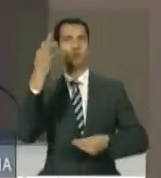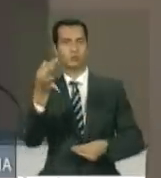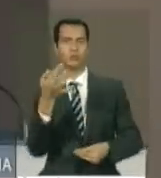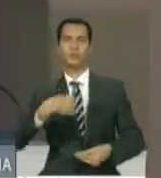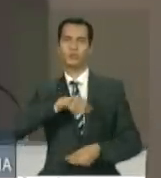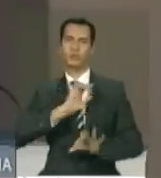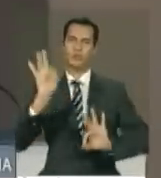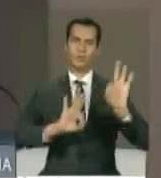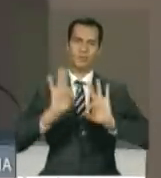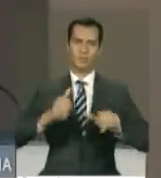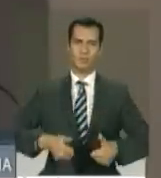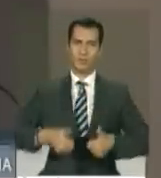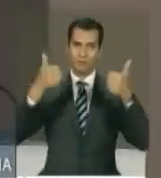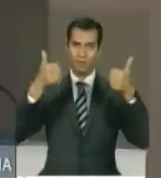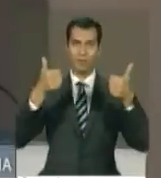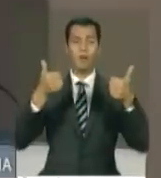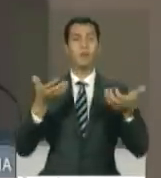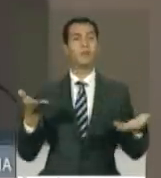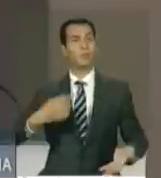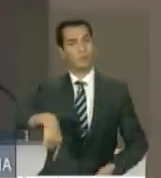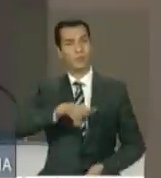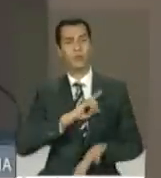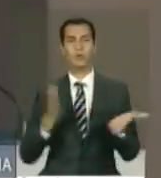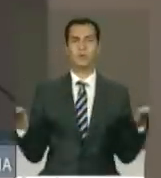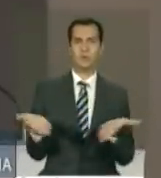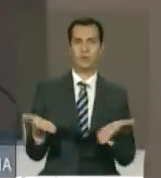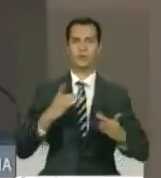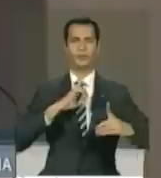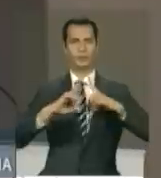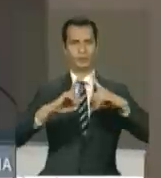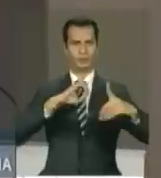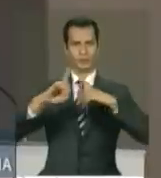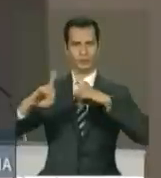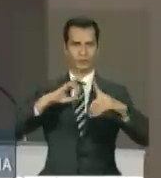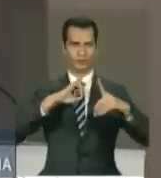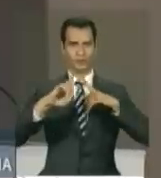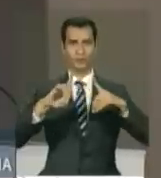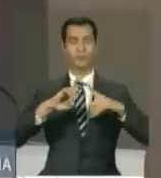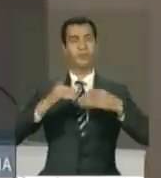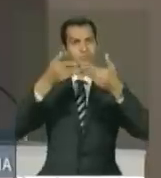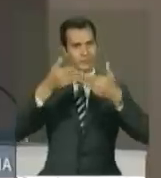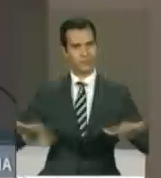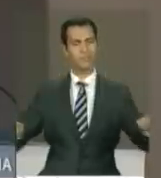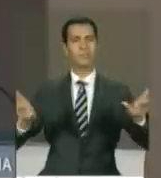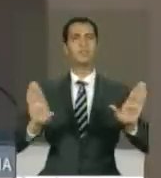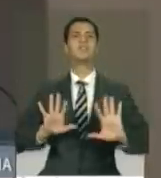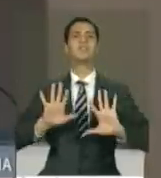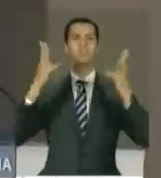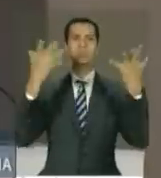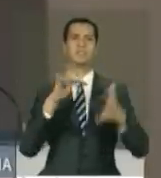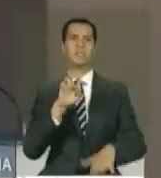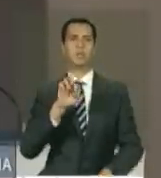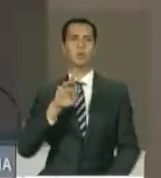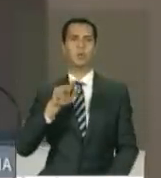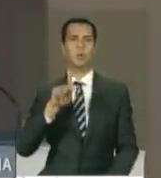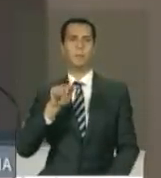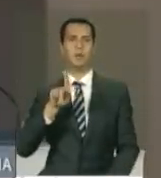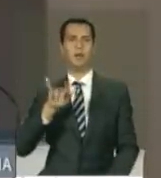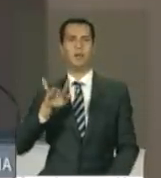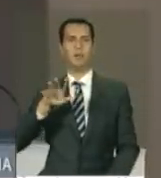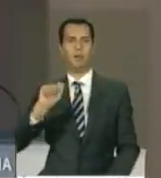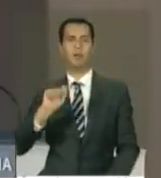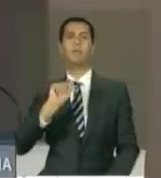melhor. O diálogo que estabelecemos hoje, inaugurando o Festival Europalha, é mais um passo